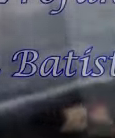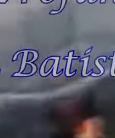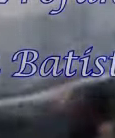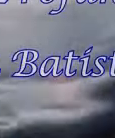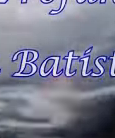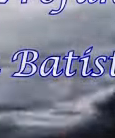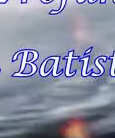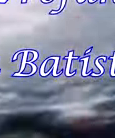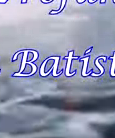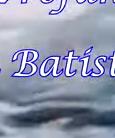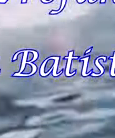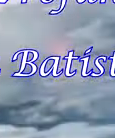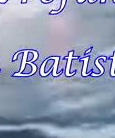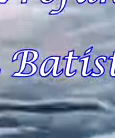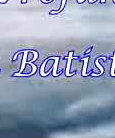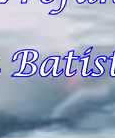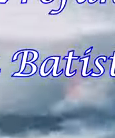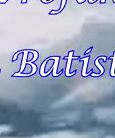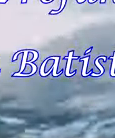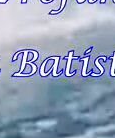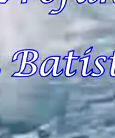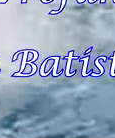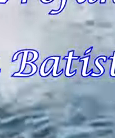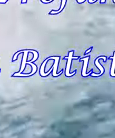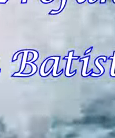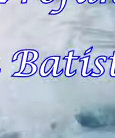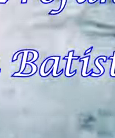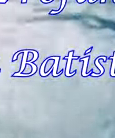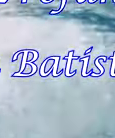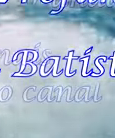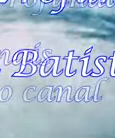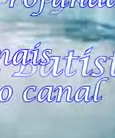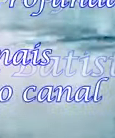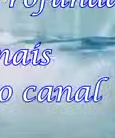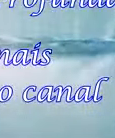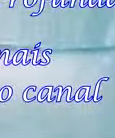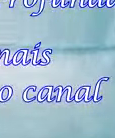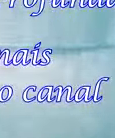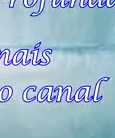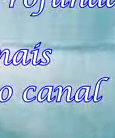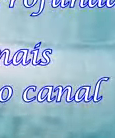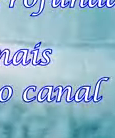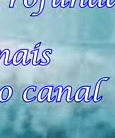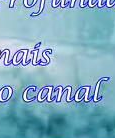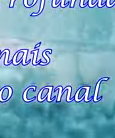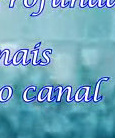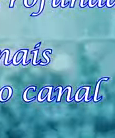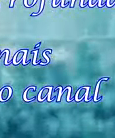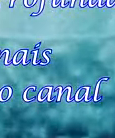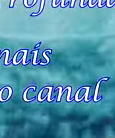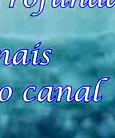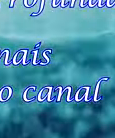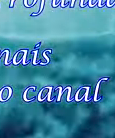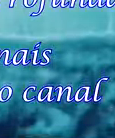terminado aleluia aleluia santo